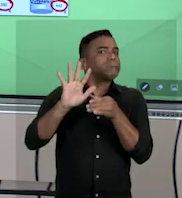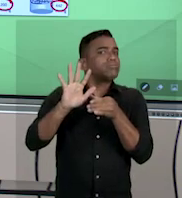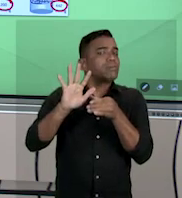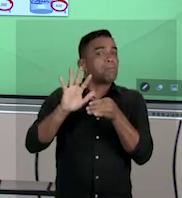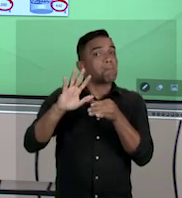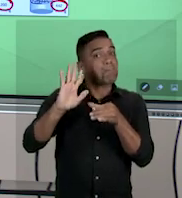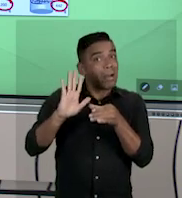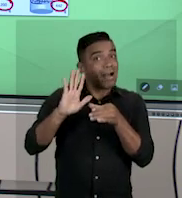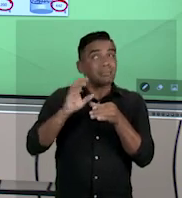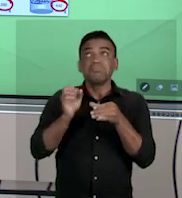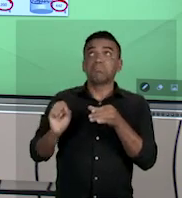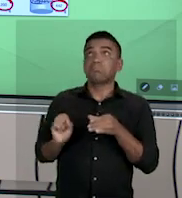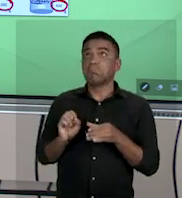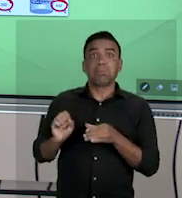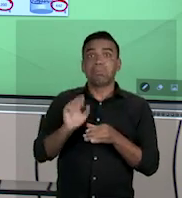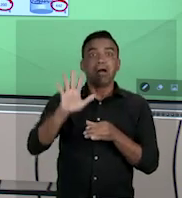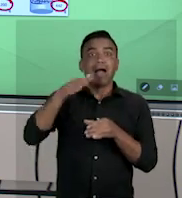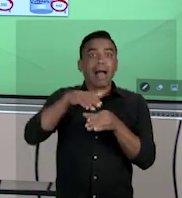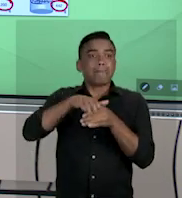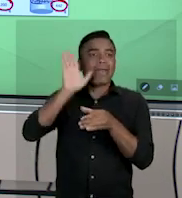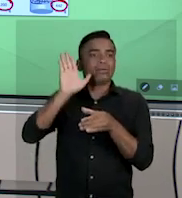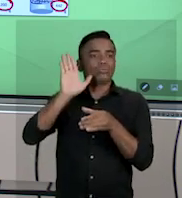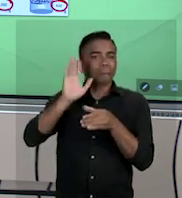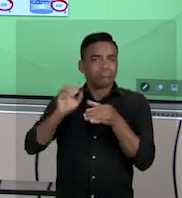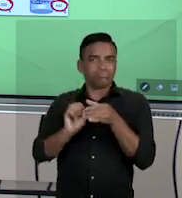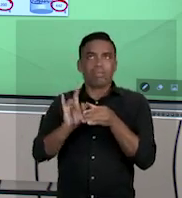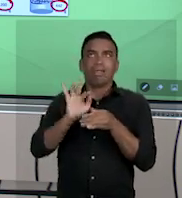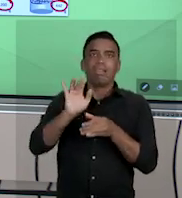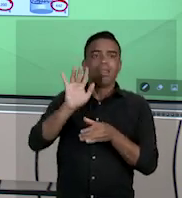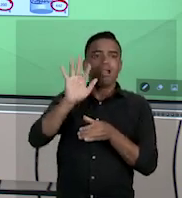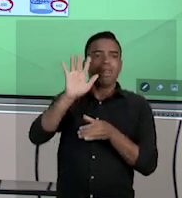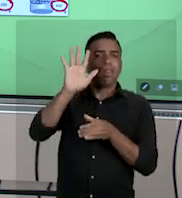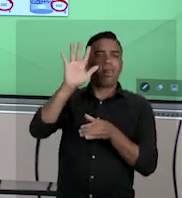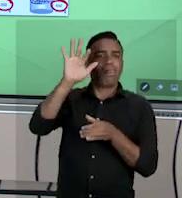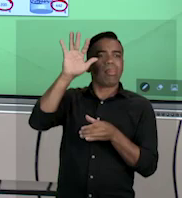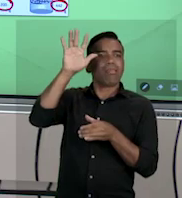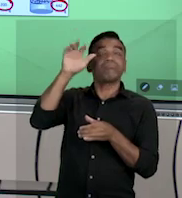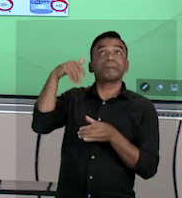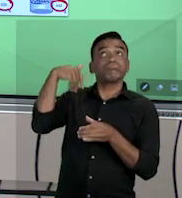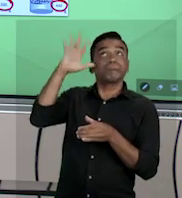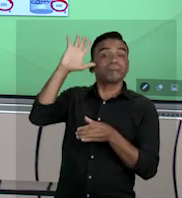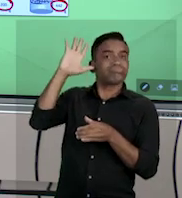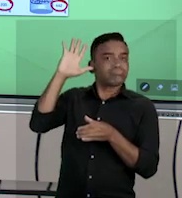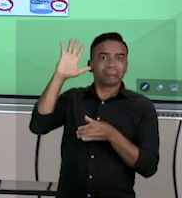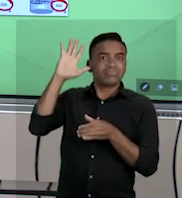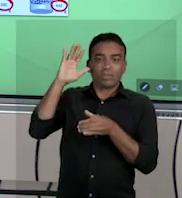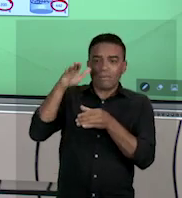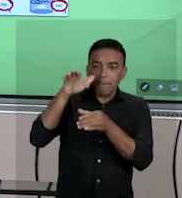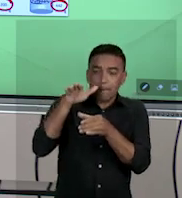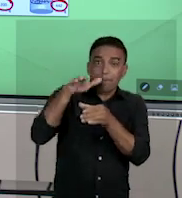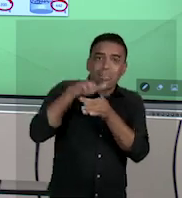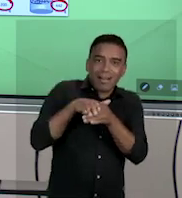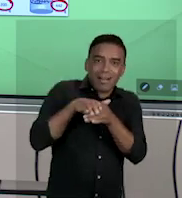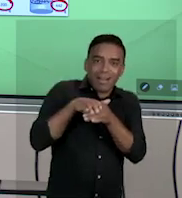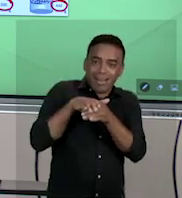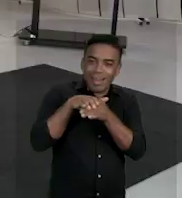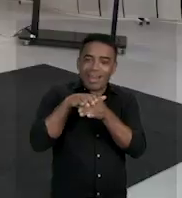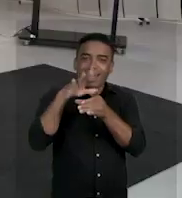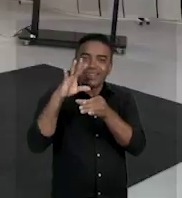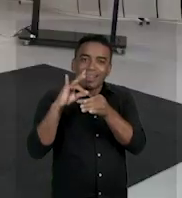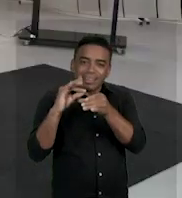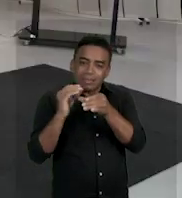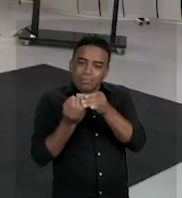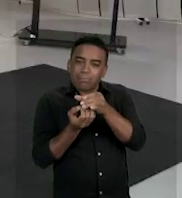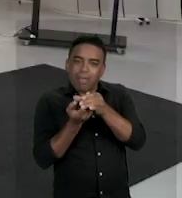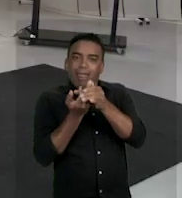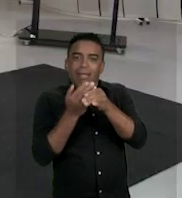Mas como esse é um sistema aberto, ele vai sair para a atmosfera, ele não vai se concentrar sobre o líquido. Então, para a gente poder